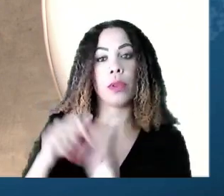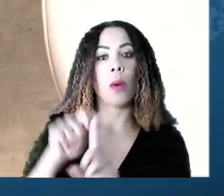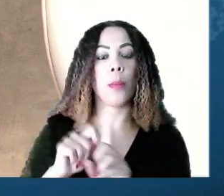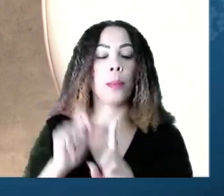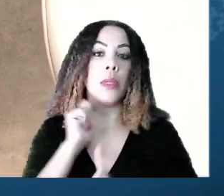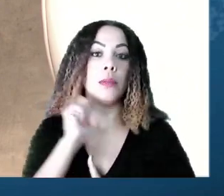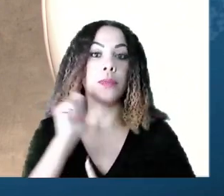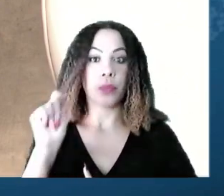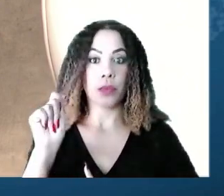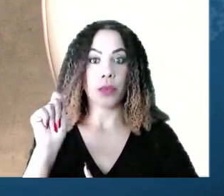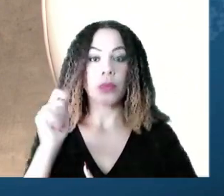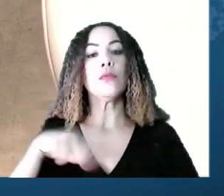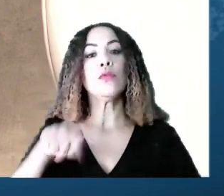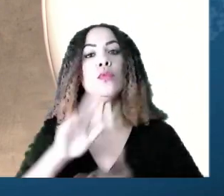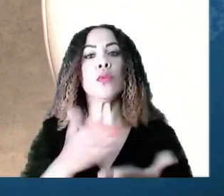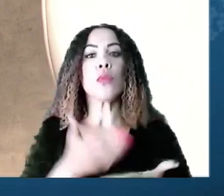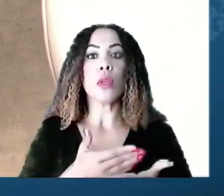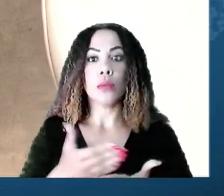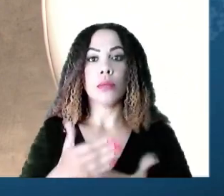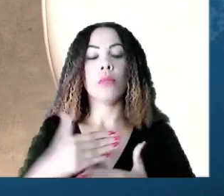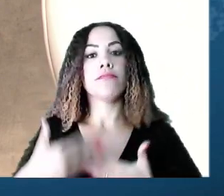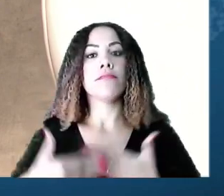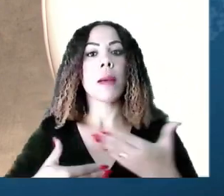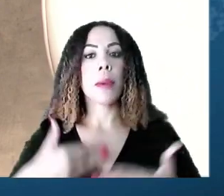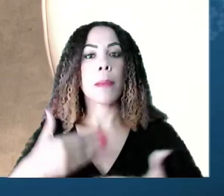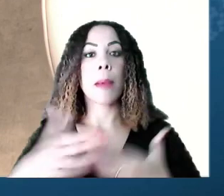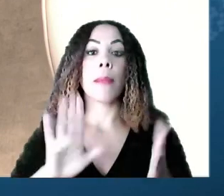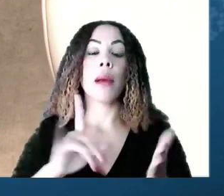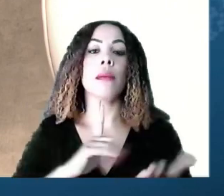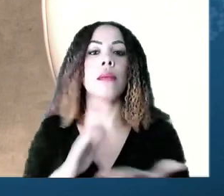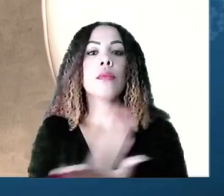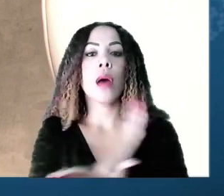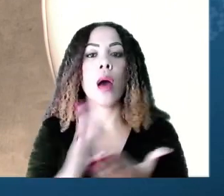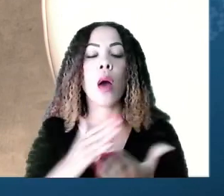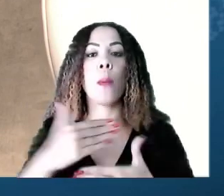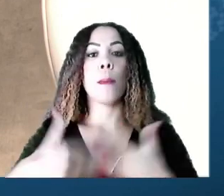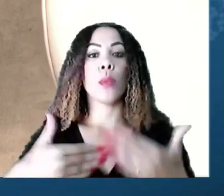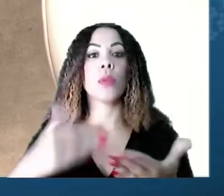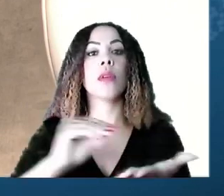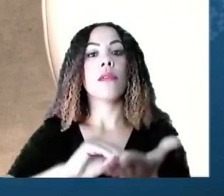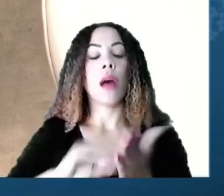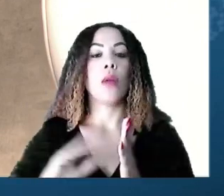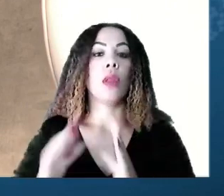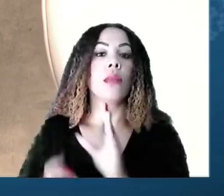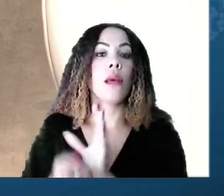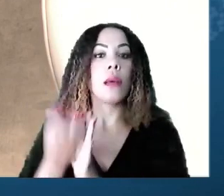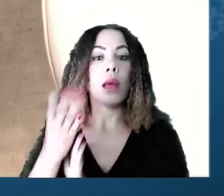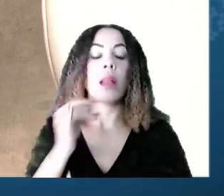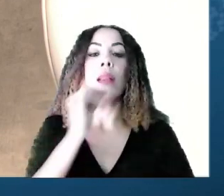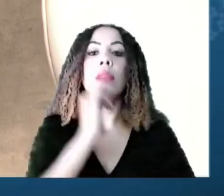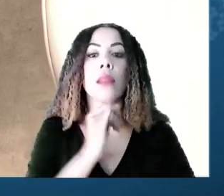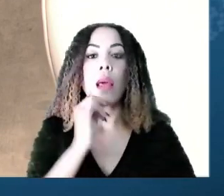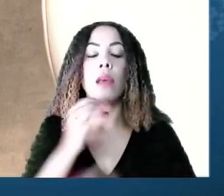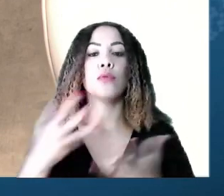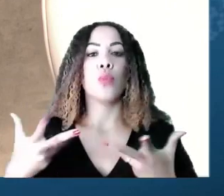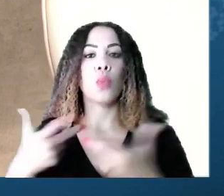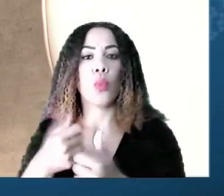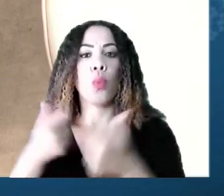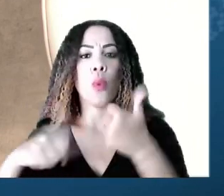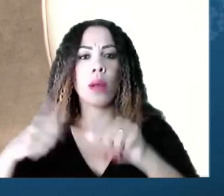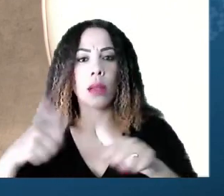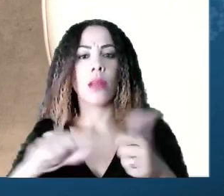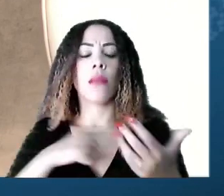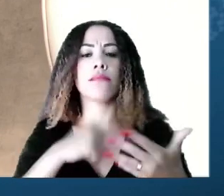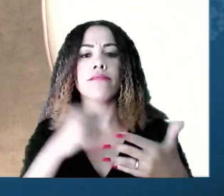processo de submissão, mas tem algumas etapas do processo que ainda estão em desenvolvimento. Então, testes de qualidade, etc., que a gente ainda depende